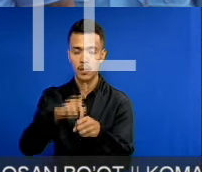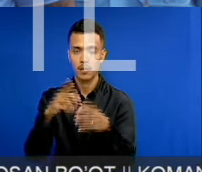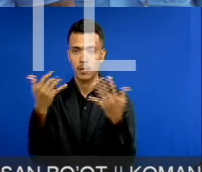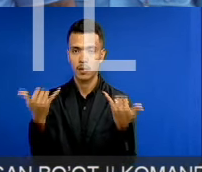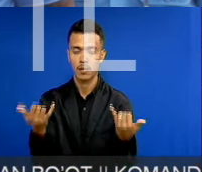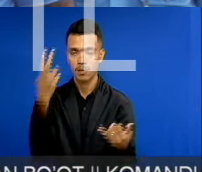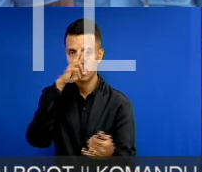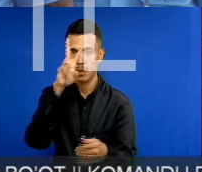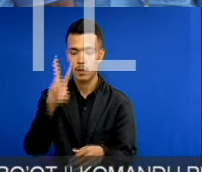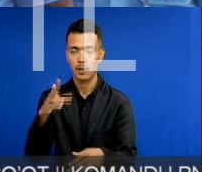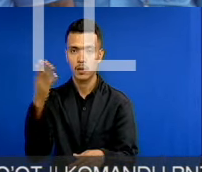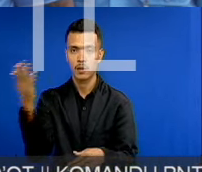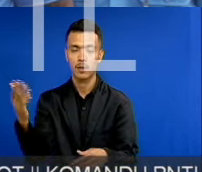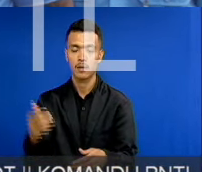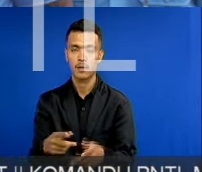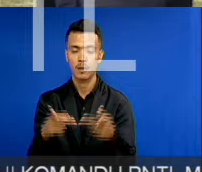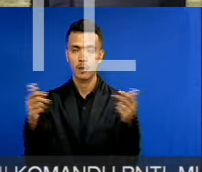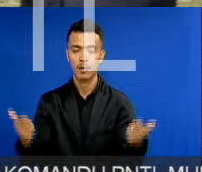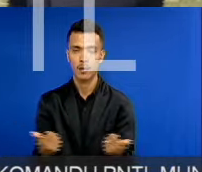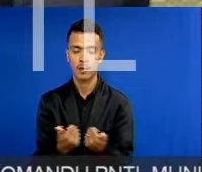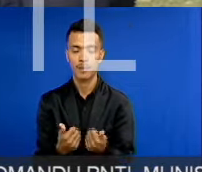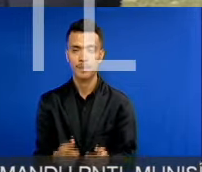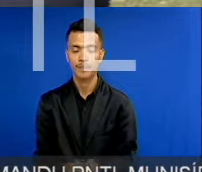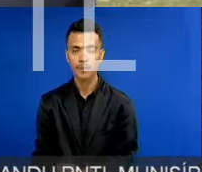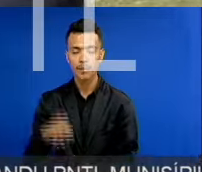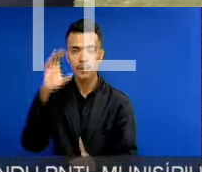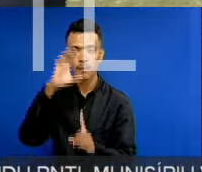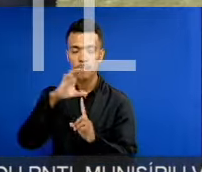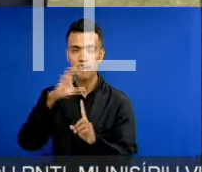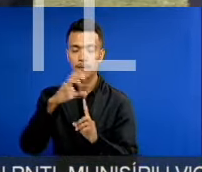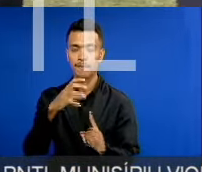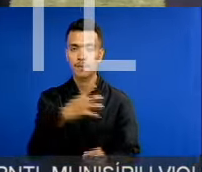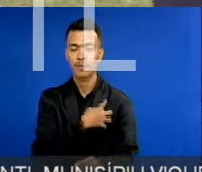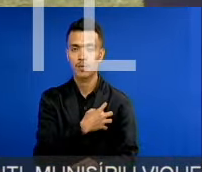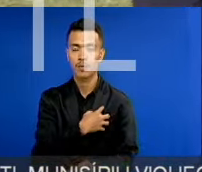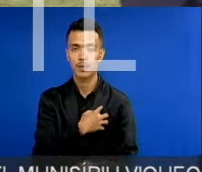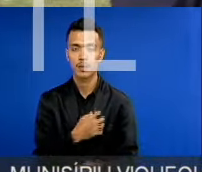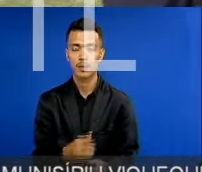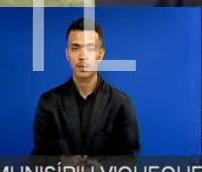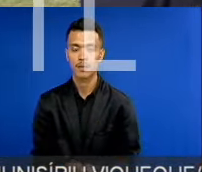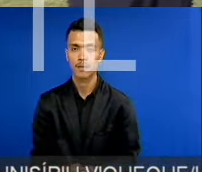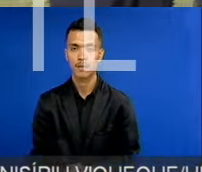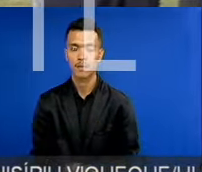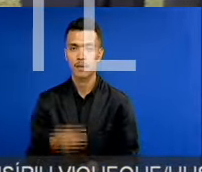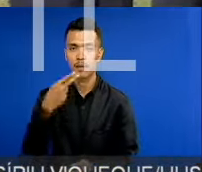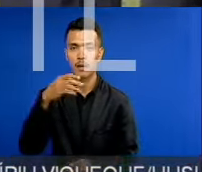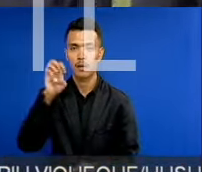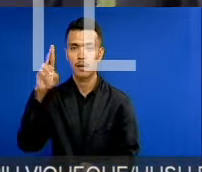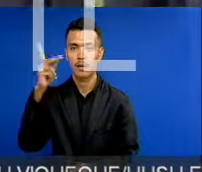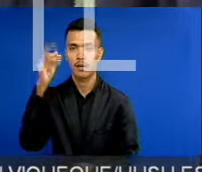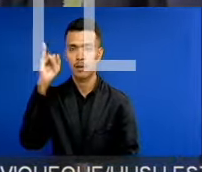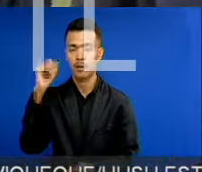identifikasi darau kia parte be ailempatan ba. Komandante Jeral PNT li Komisario Jeral Enrique da